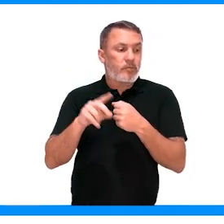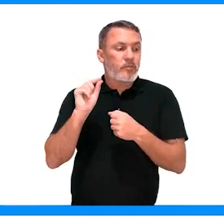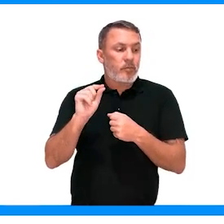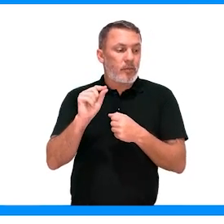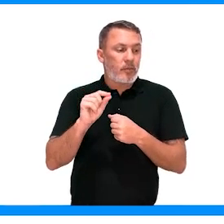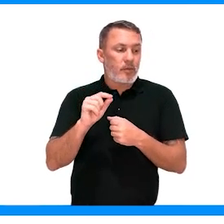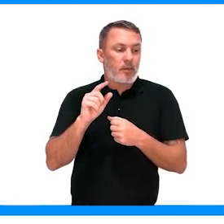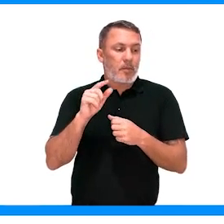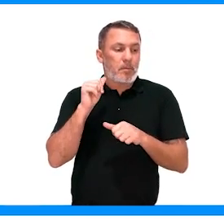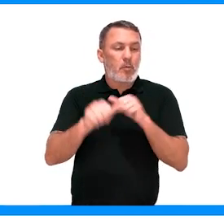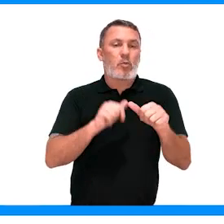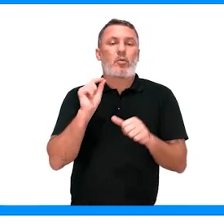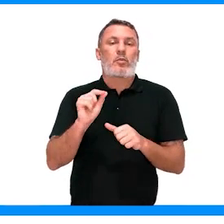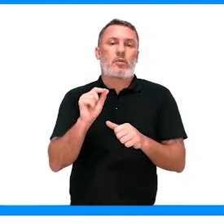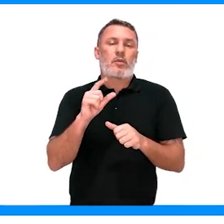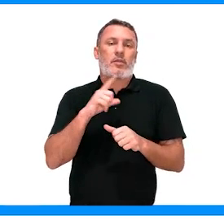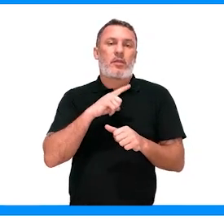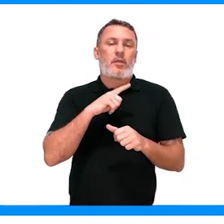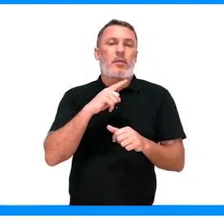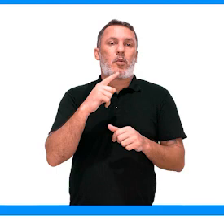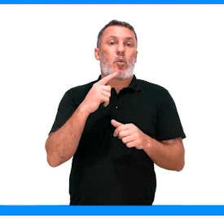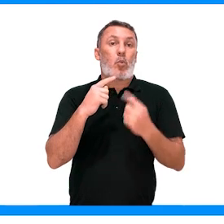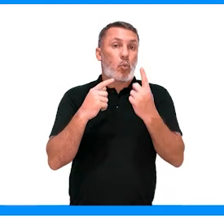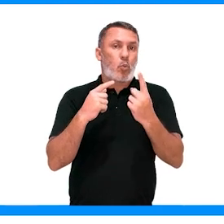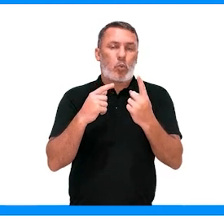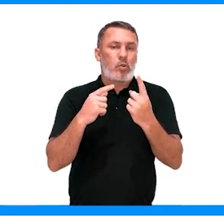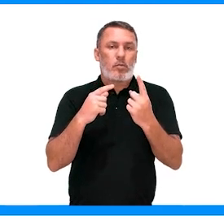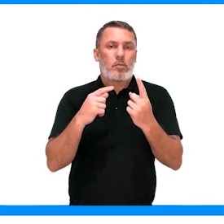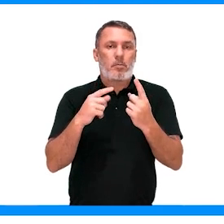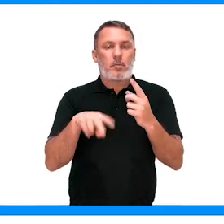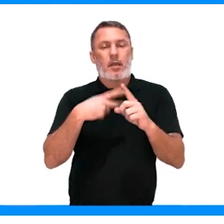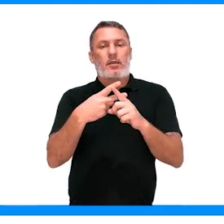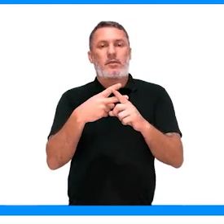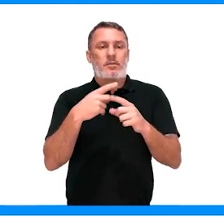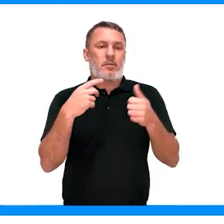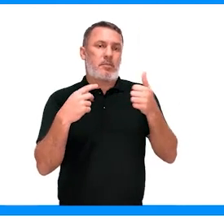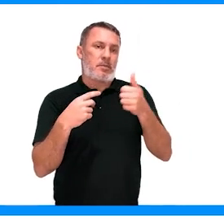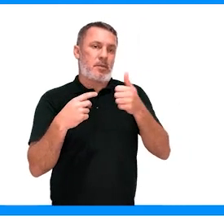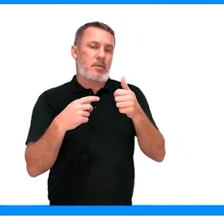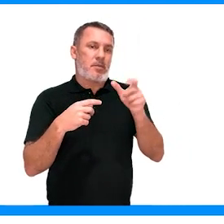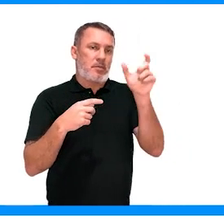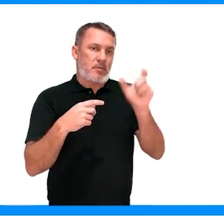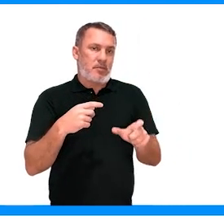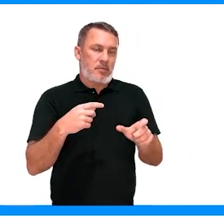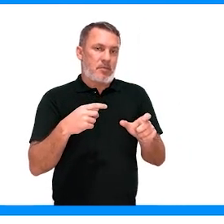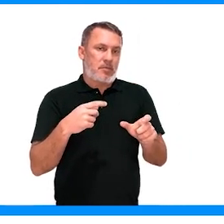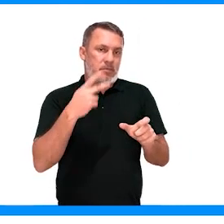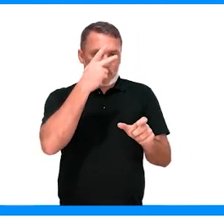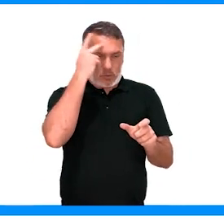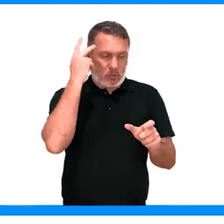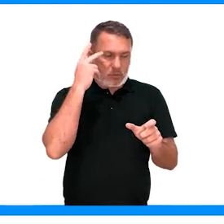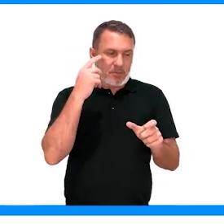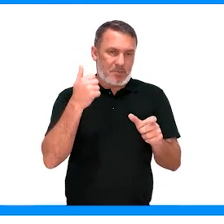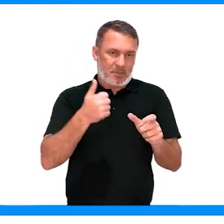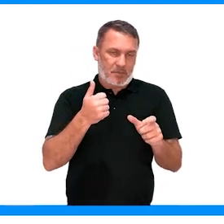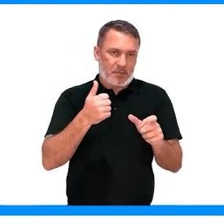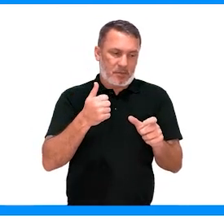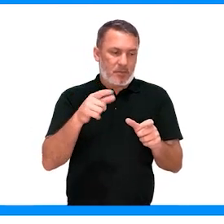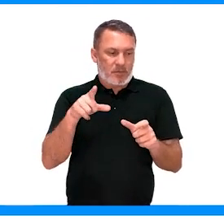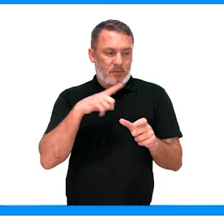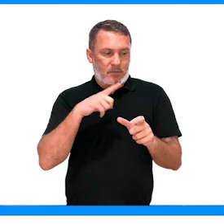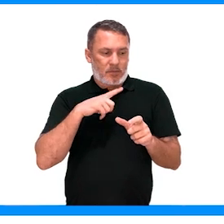passam de... primeiro, ele tem mais de uma irregularidade. Ele tem a irregularidade da primeira pessoa,